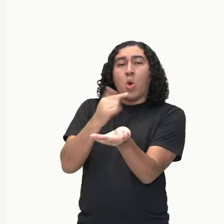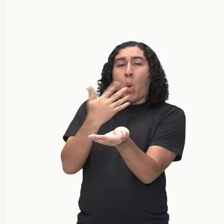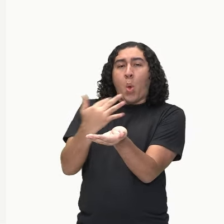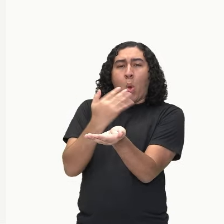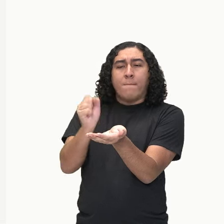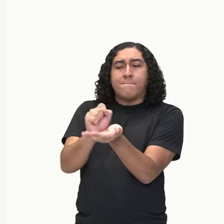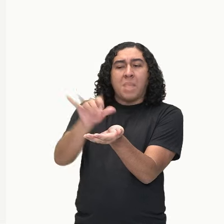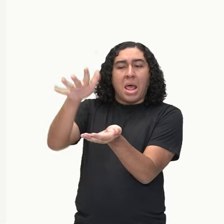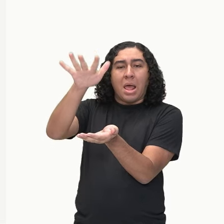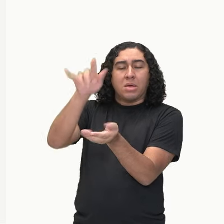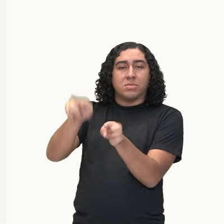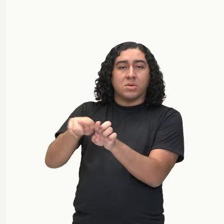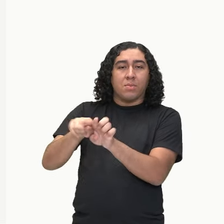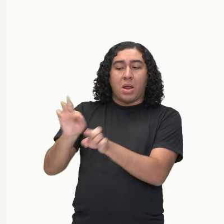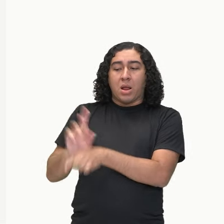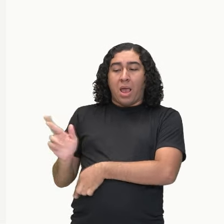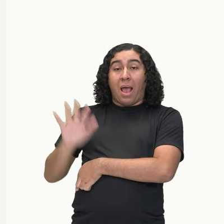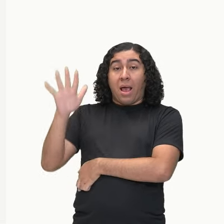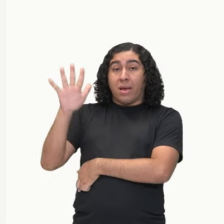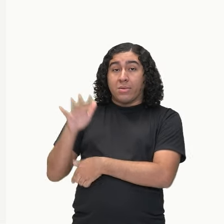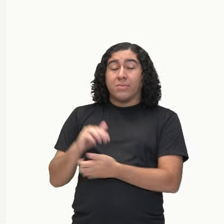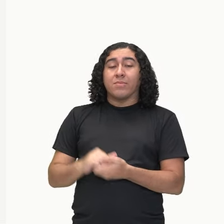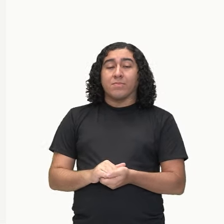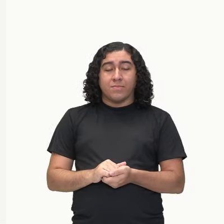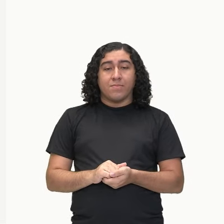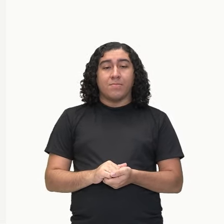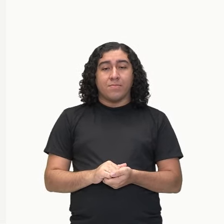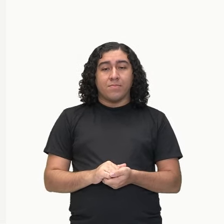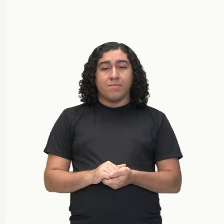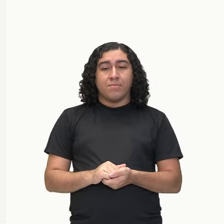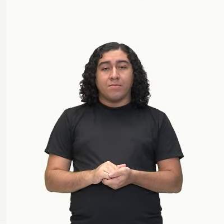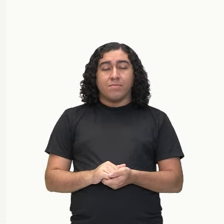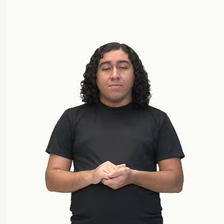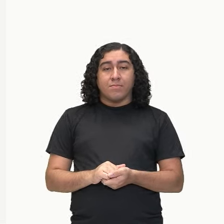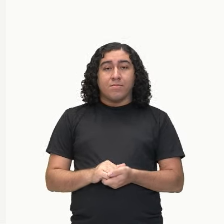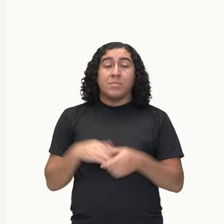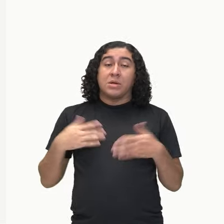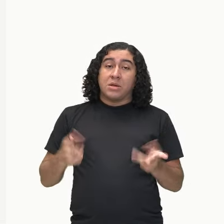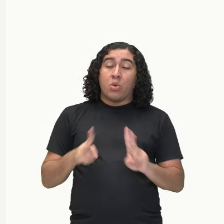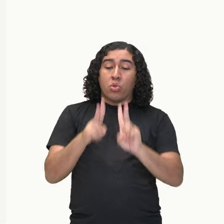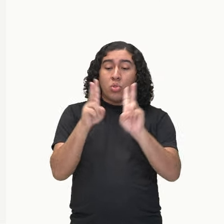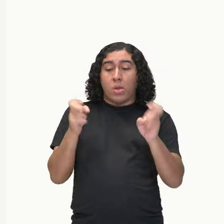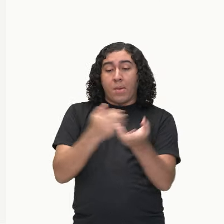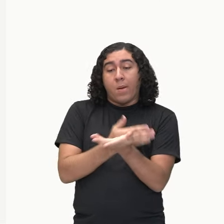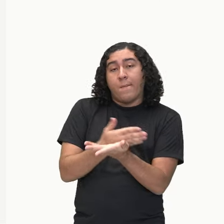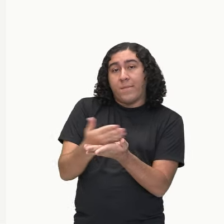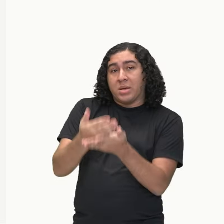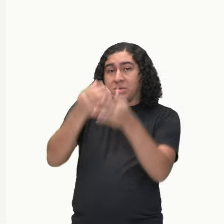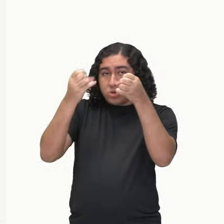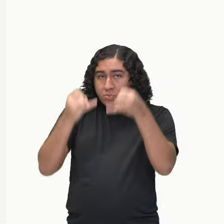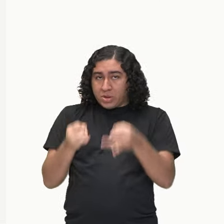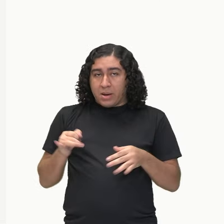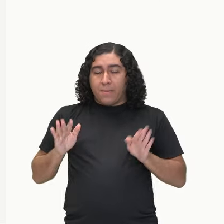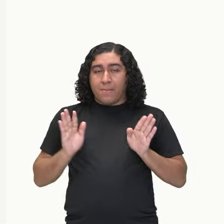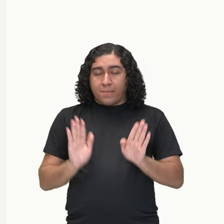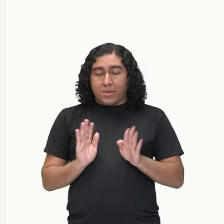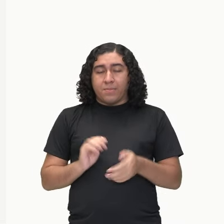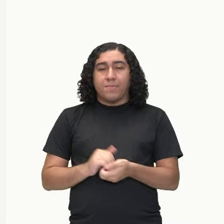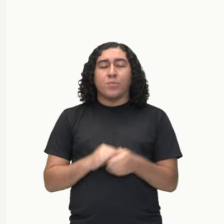valor comercial. Aí abro um parêntese para falar um pouquinho sobre esses indivíduos,